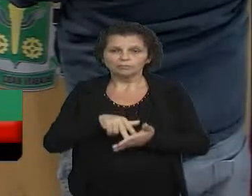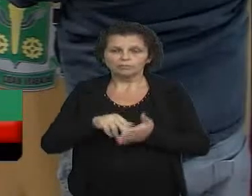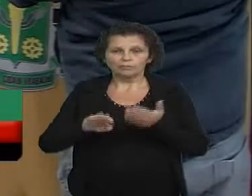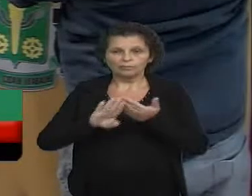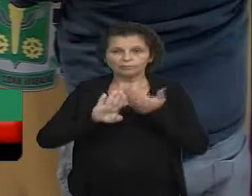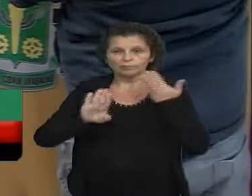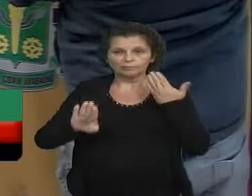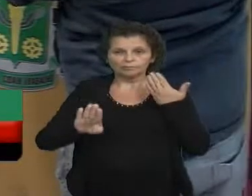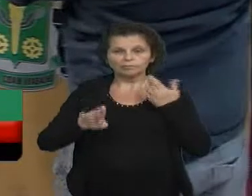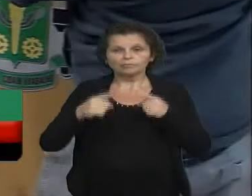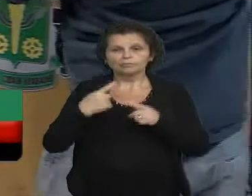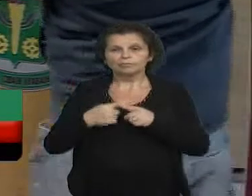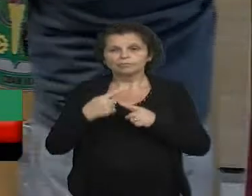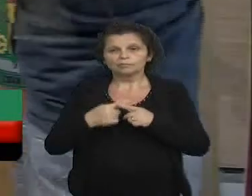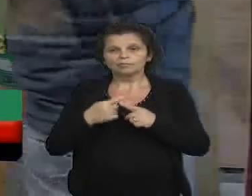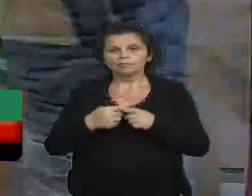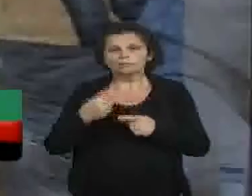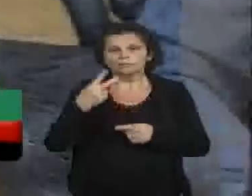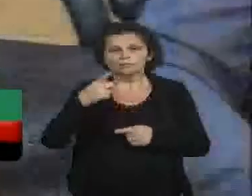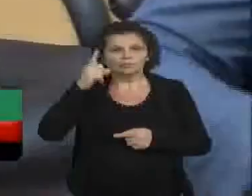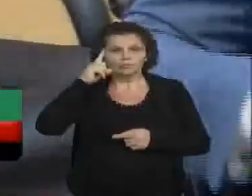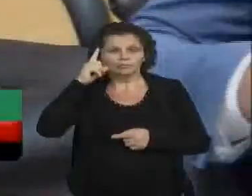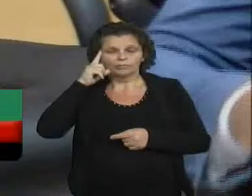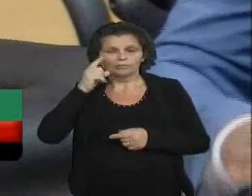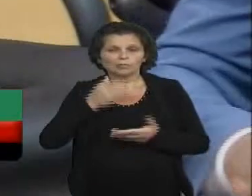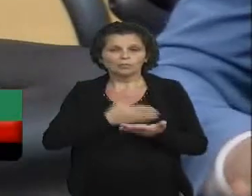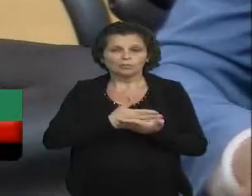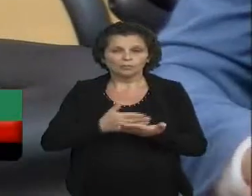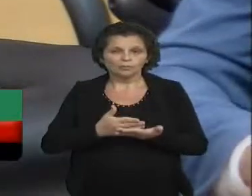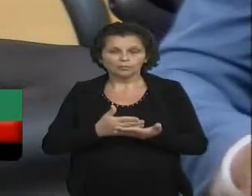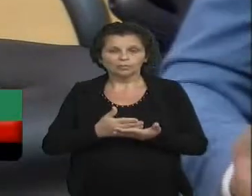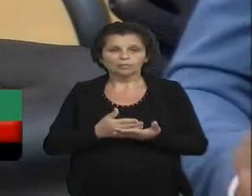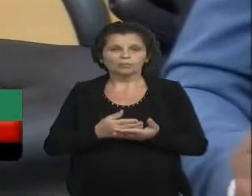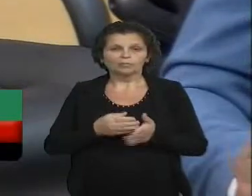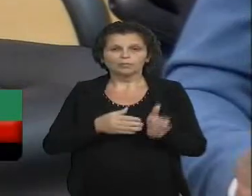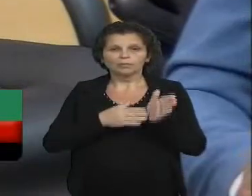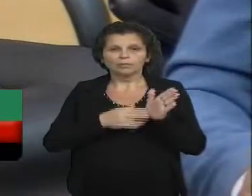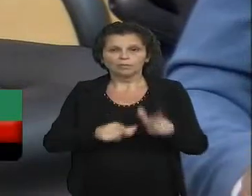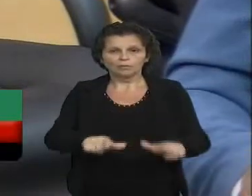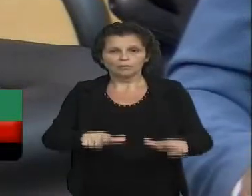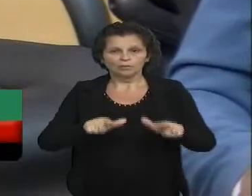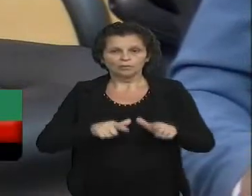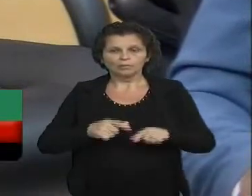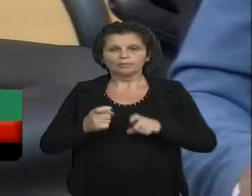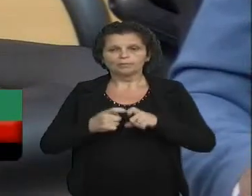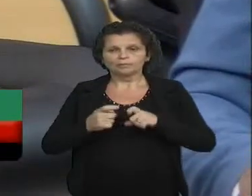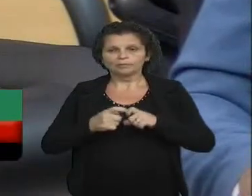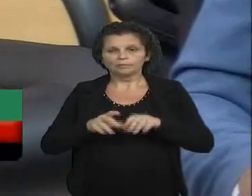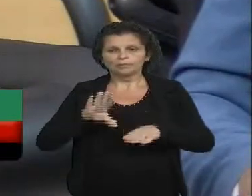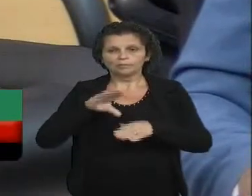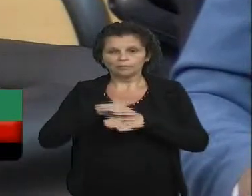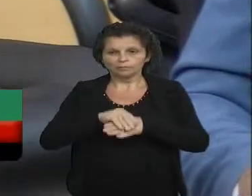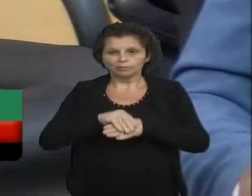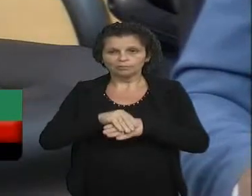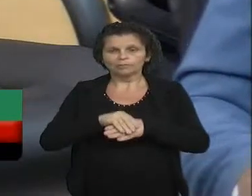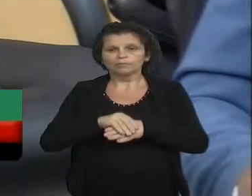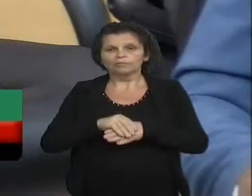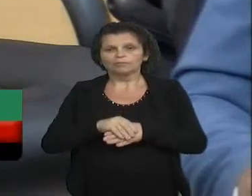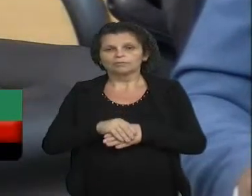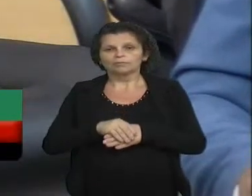suas atividades pelo período de 2 dias, a contar de hoje. Segue atestado médico anexo, com